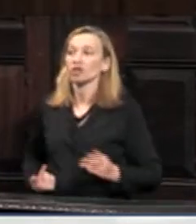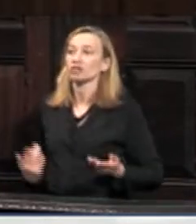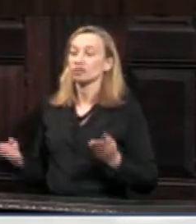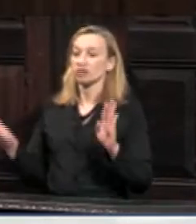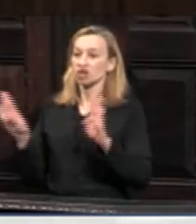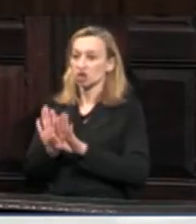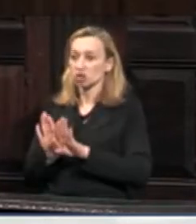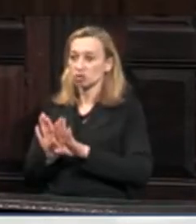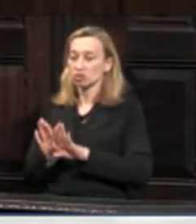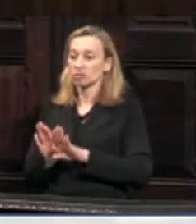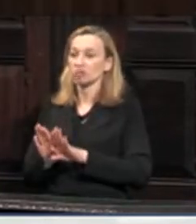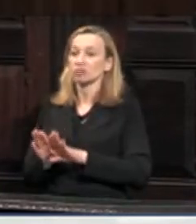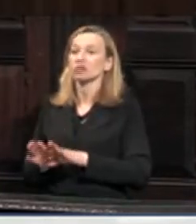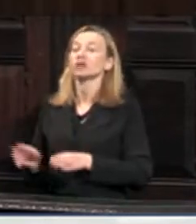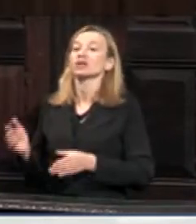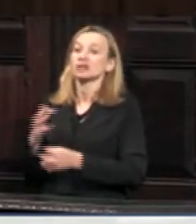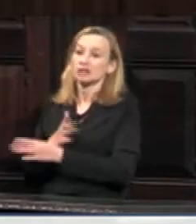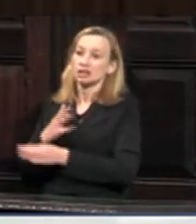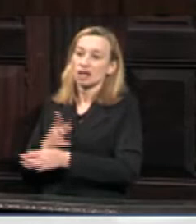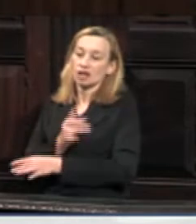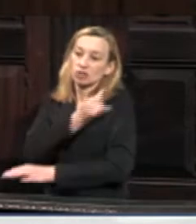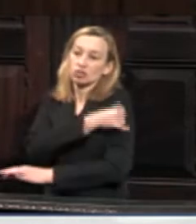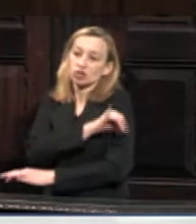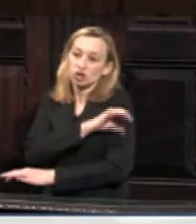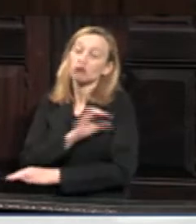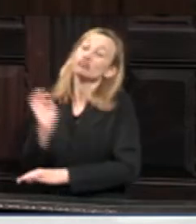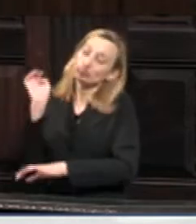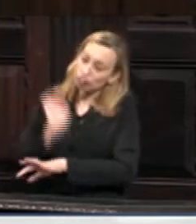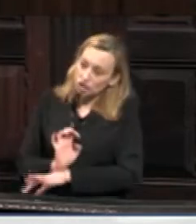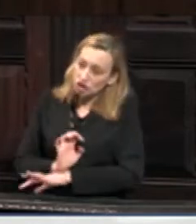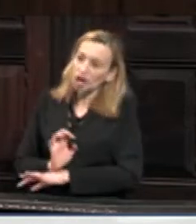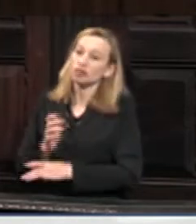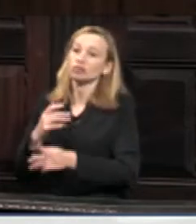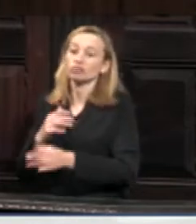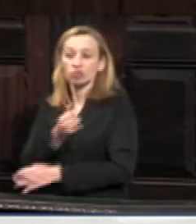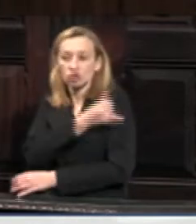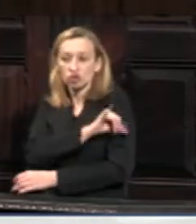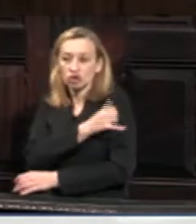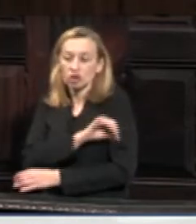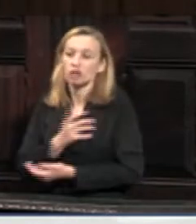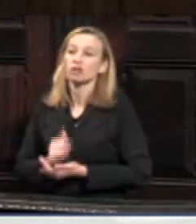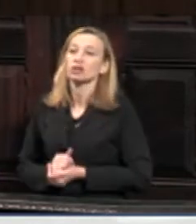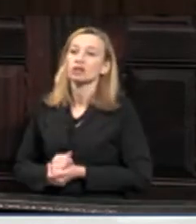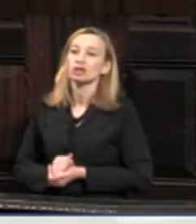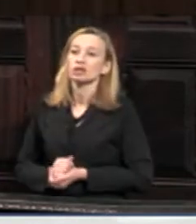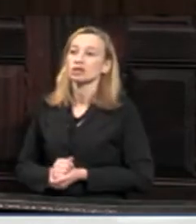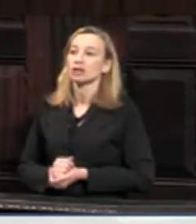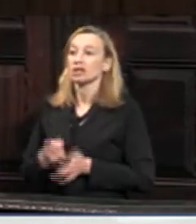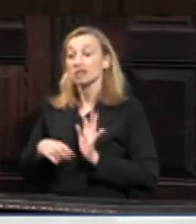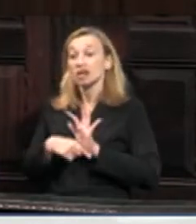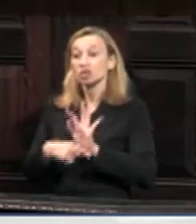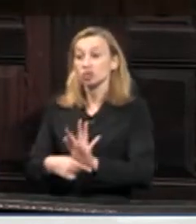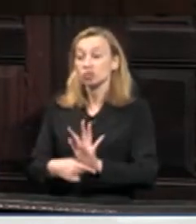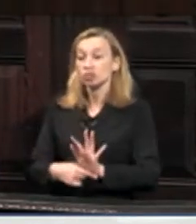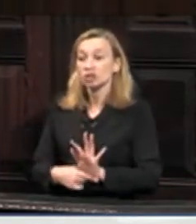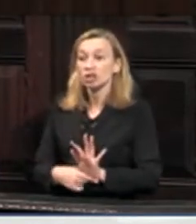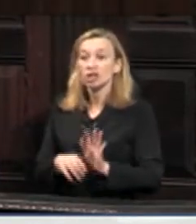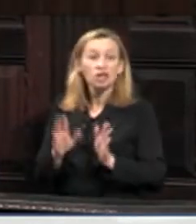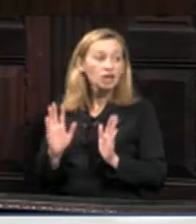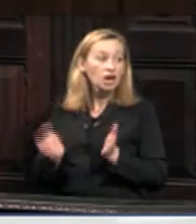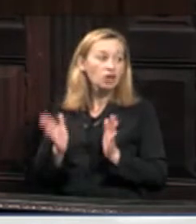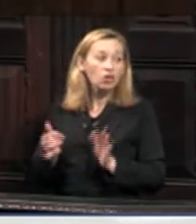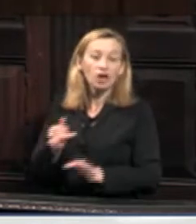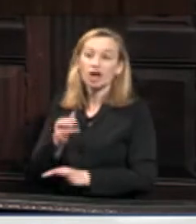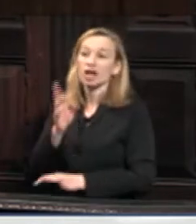na cidade do Rio de Janeiro, no estado do Rio de Janeiro, esse tipo de atendimento. E abriu ali o